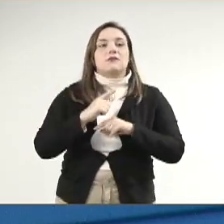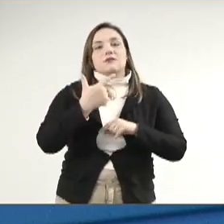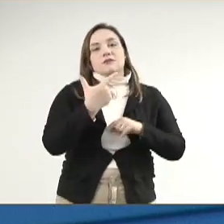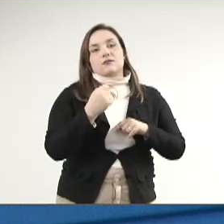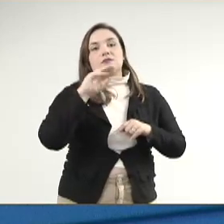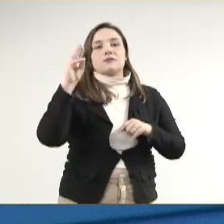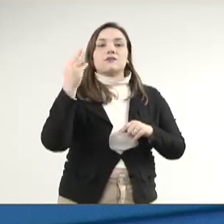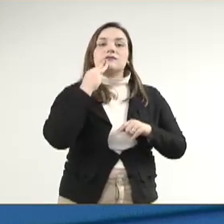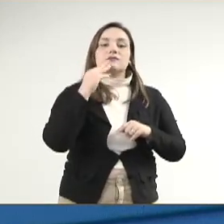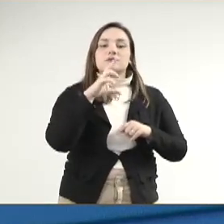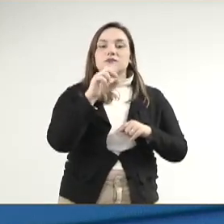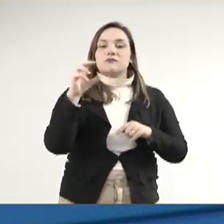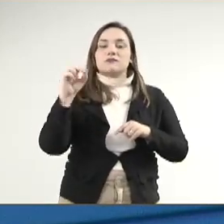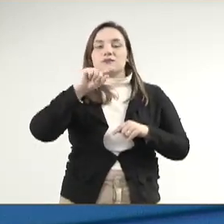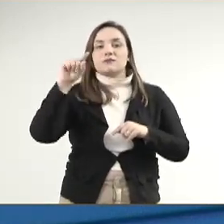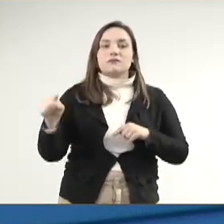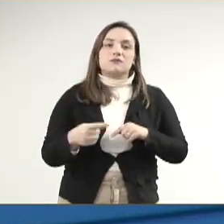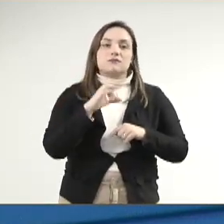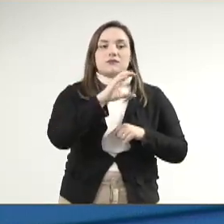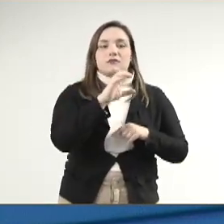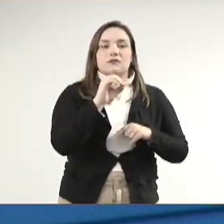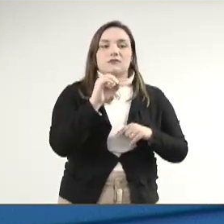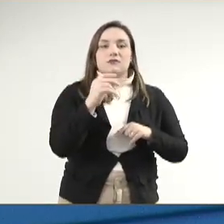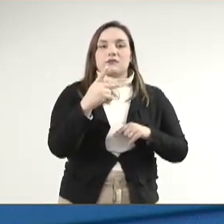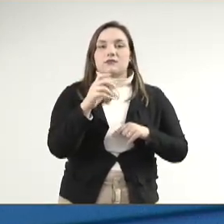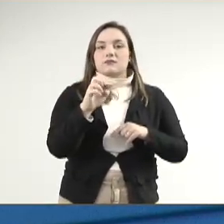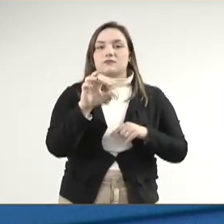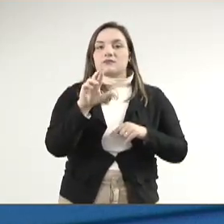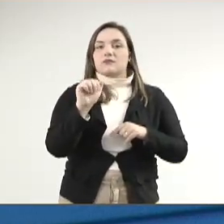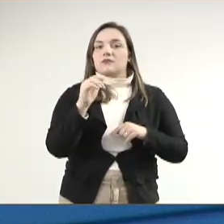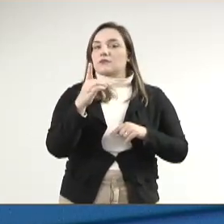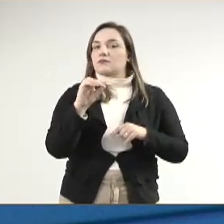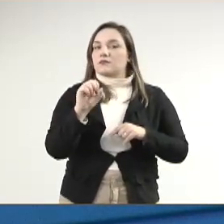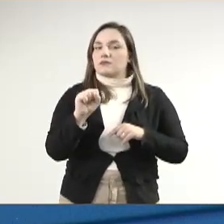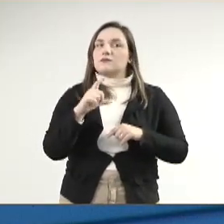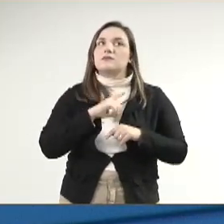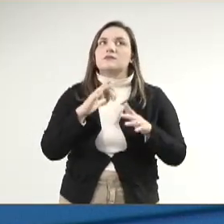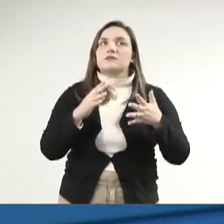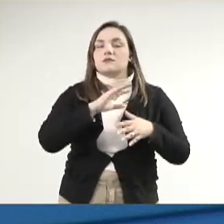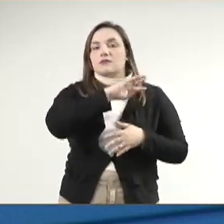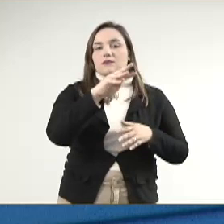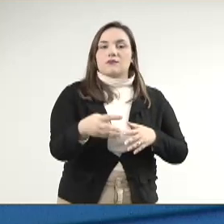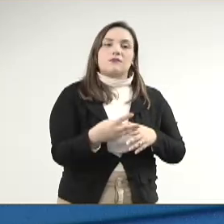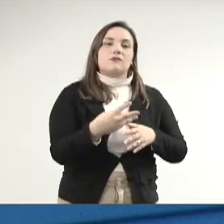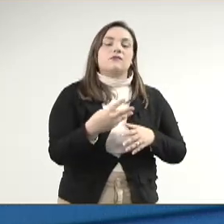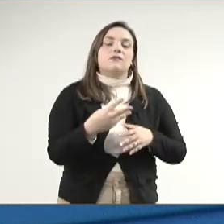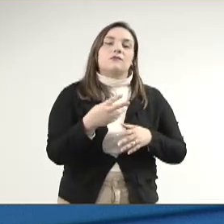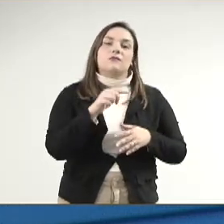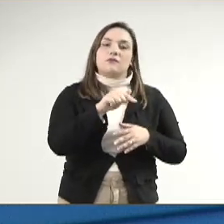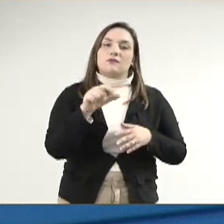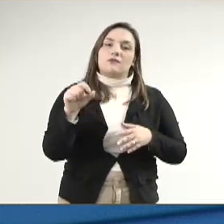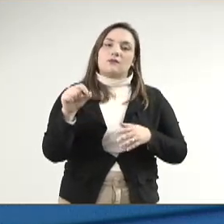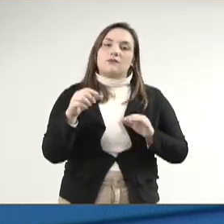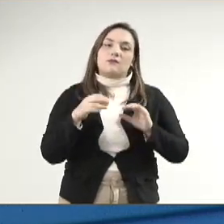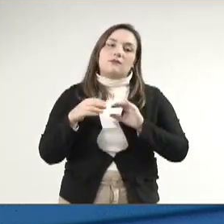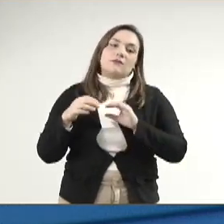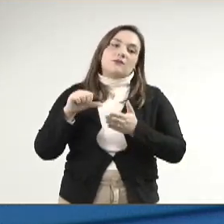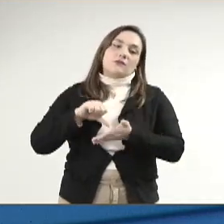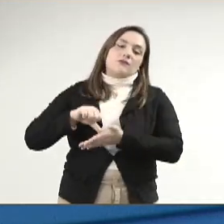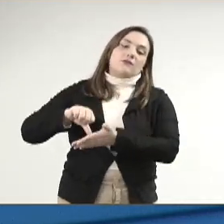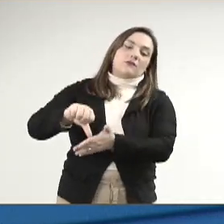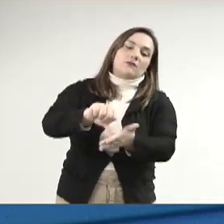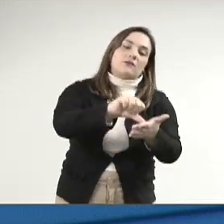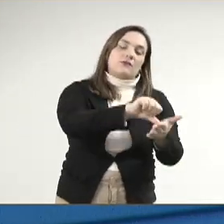e 500 mil cooperados, reunidos em 4.700 cooperativas que vêm, por meio